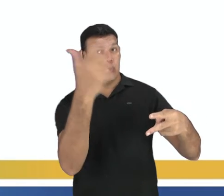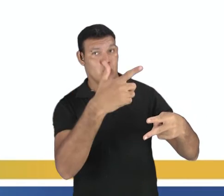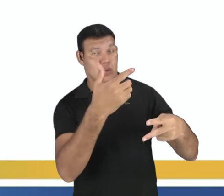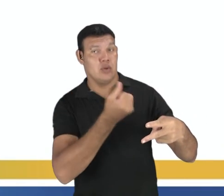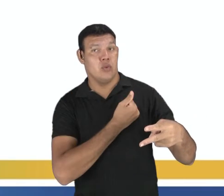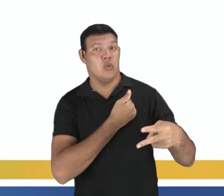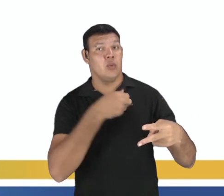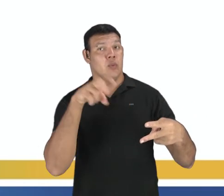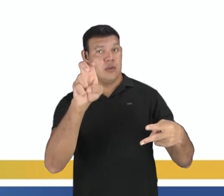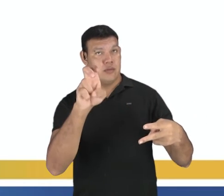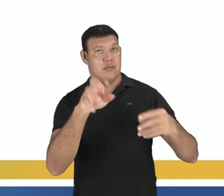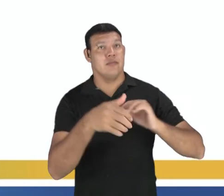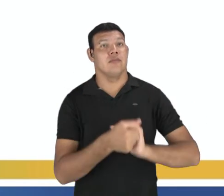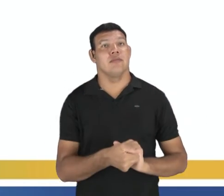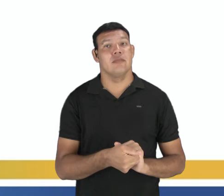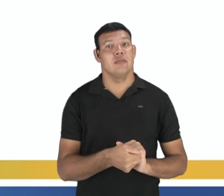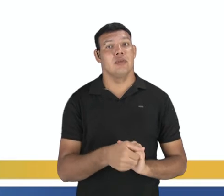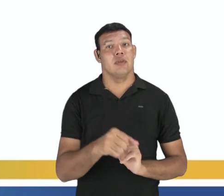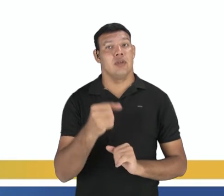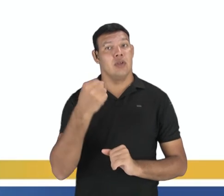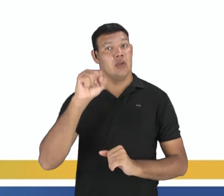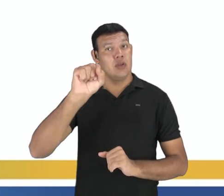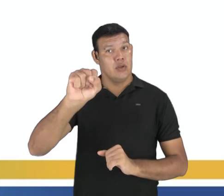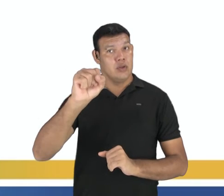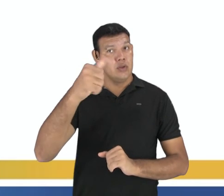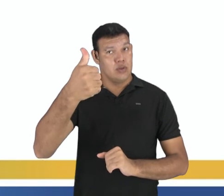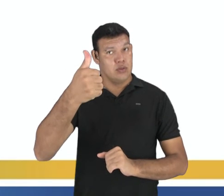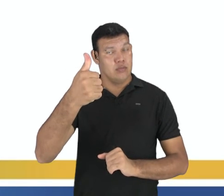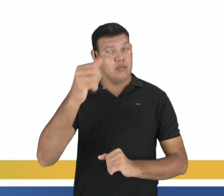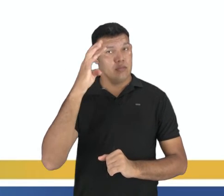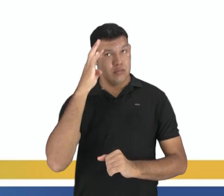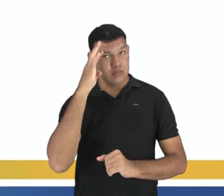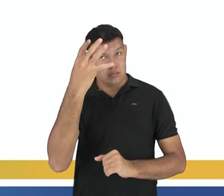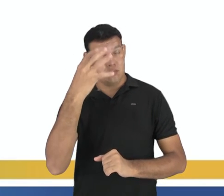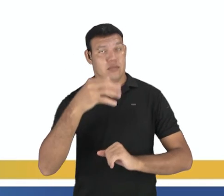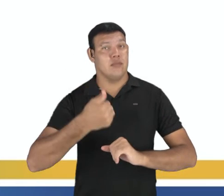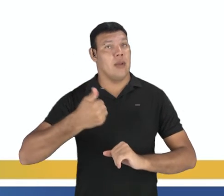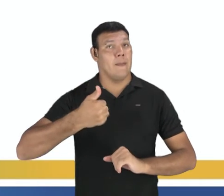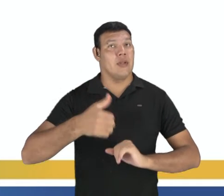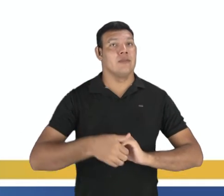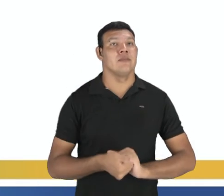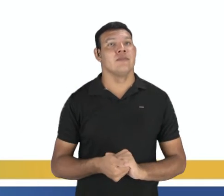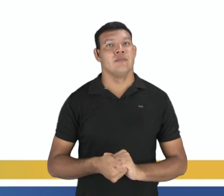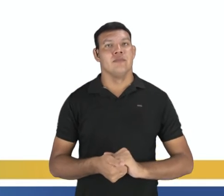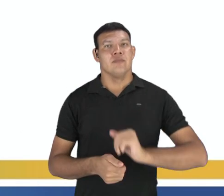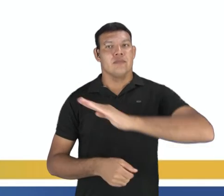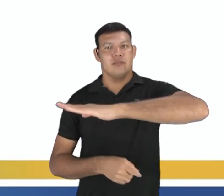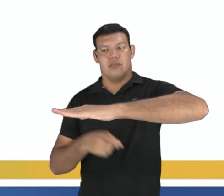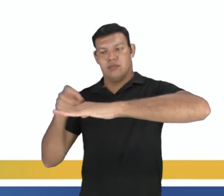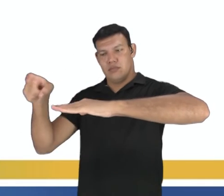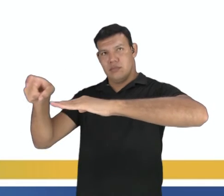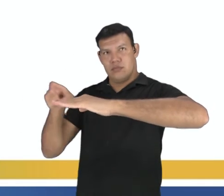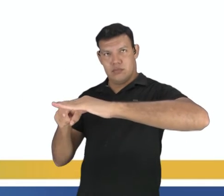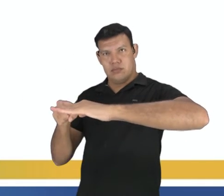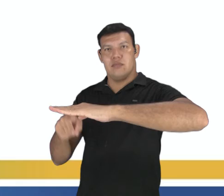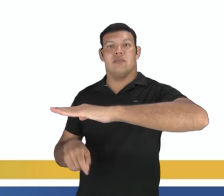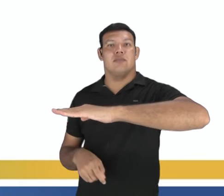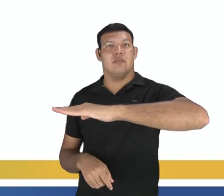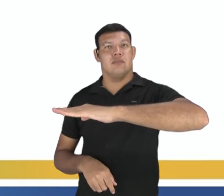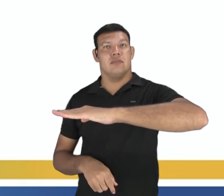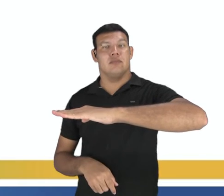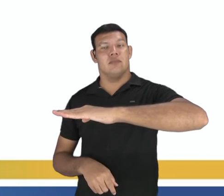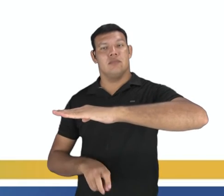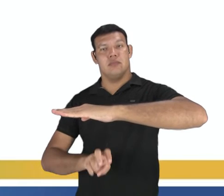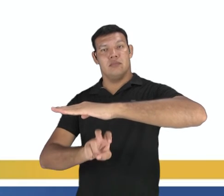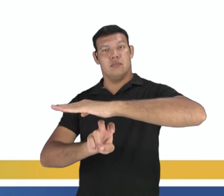que 5, nós vamos ter a primeira solução. Então, na primeira solução, ele diz que o x é maior que 5. Então, nós vamos